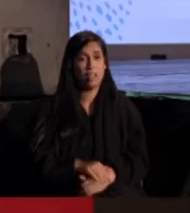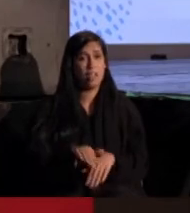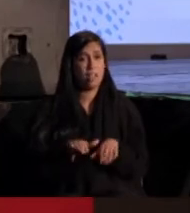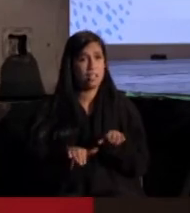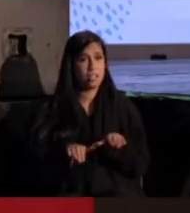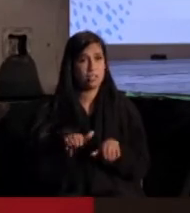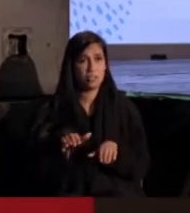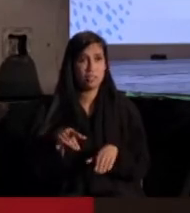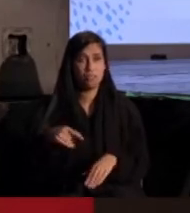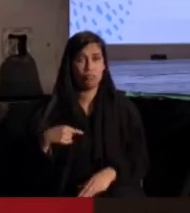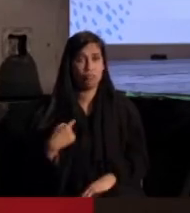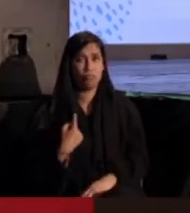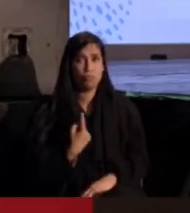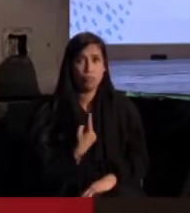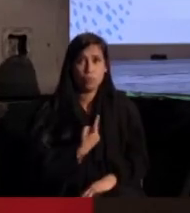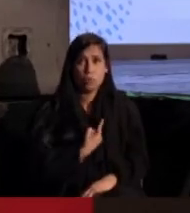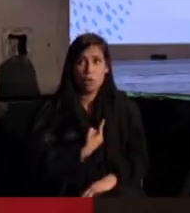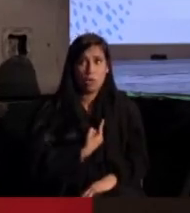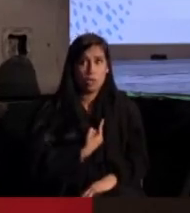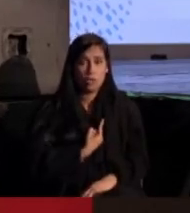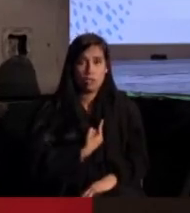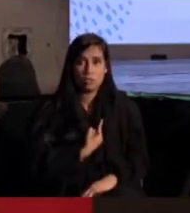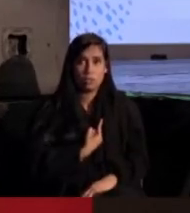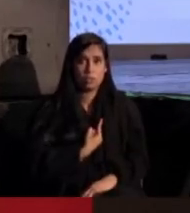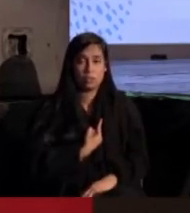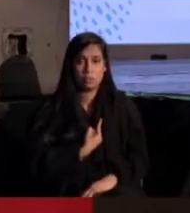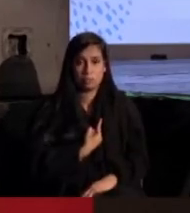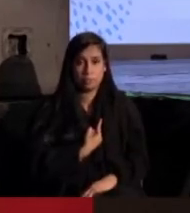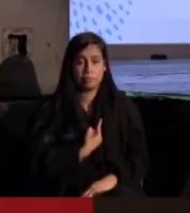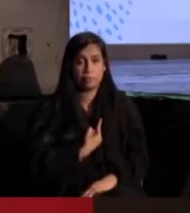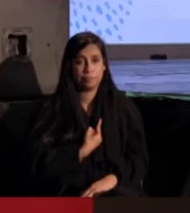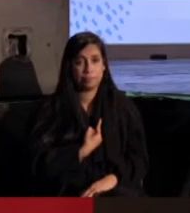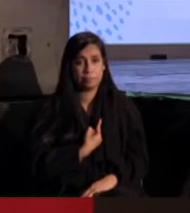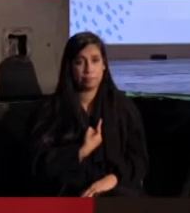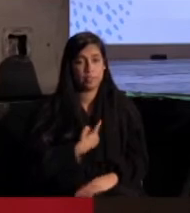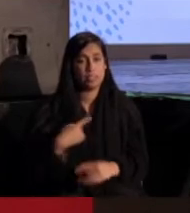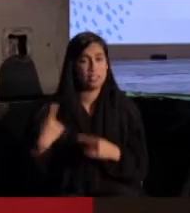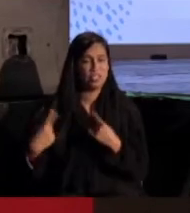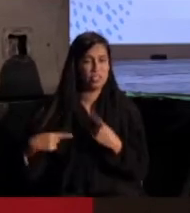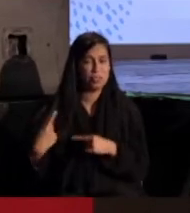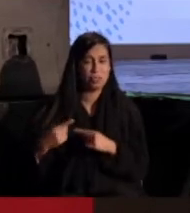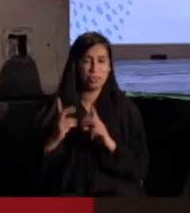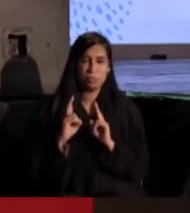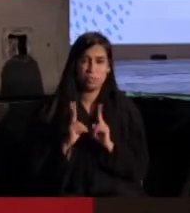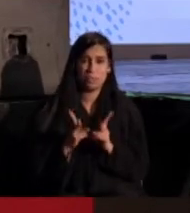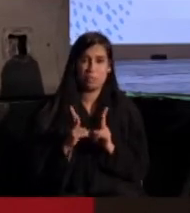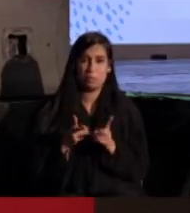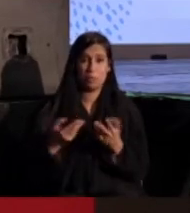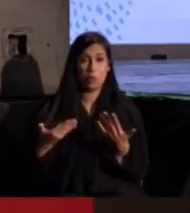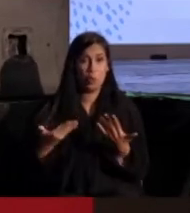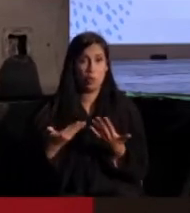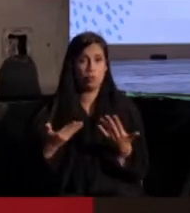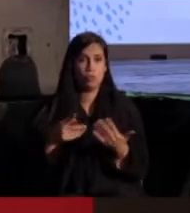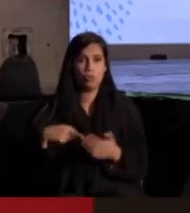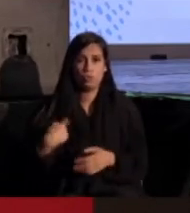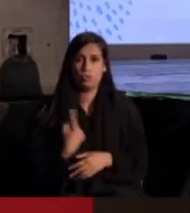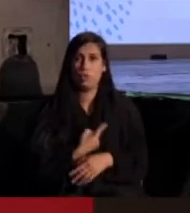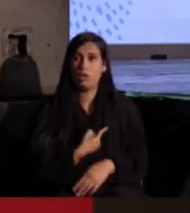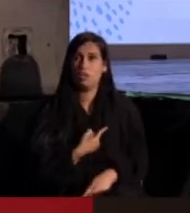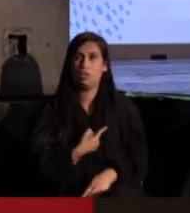cursos de nutrição, na Faculdade de Saúde Pública, nós discutimos muito hoje o conceito de comida